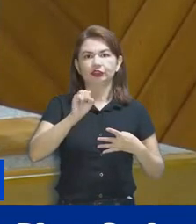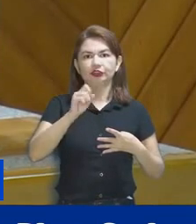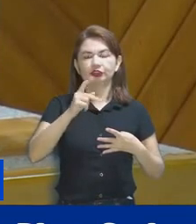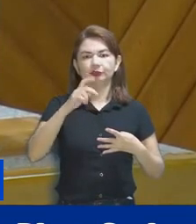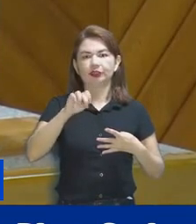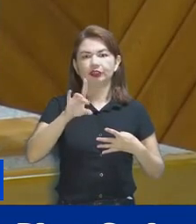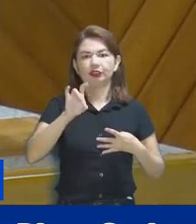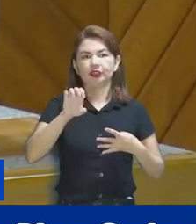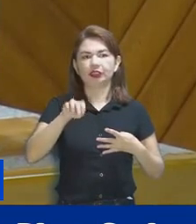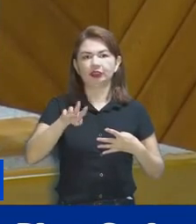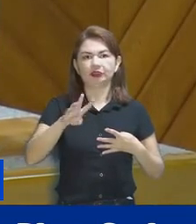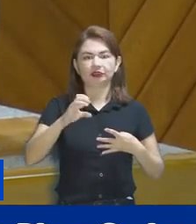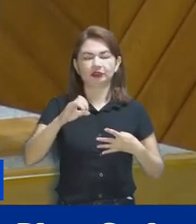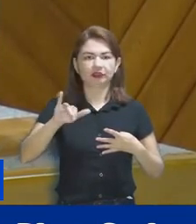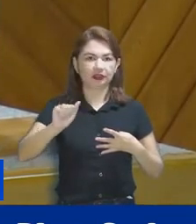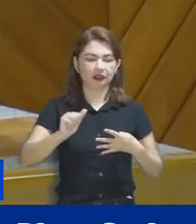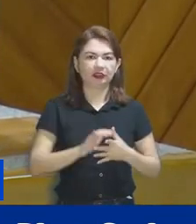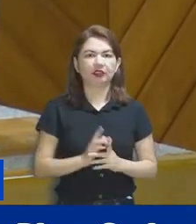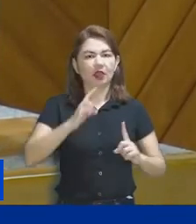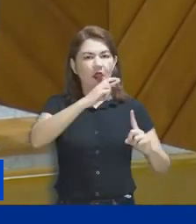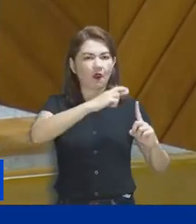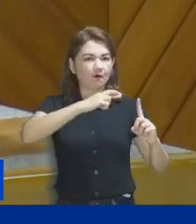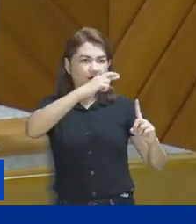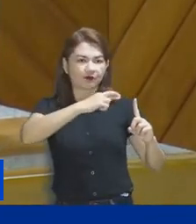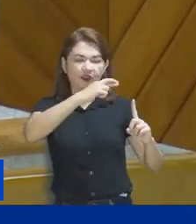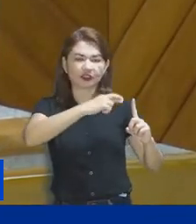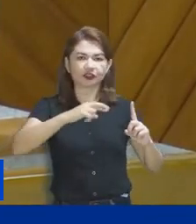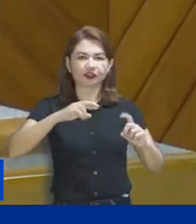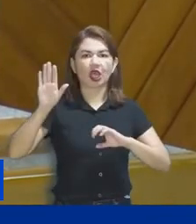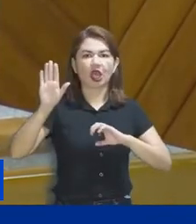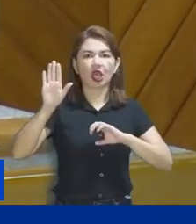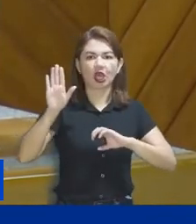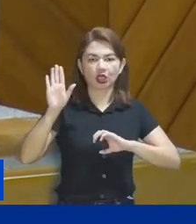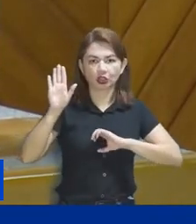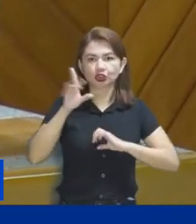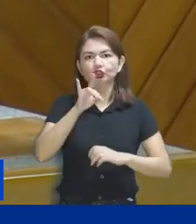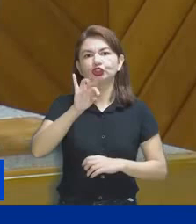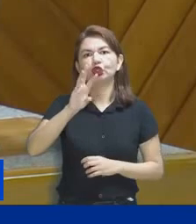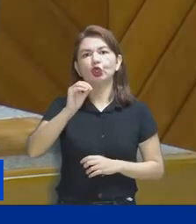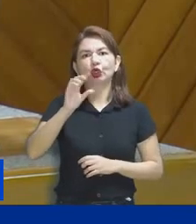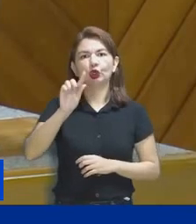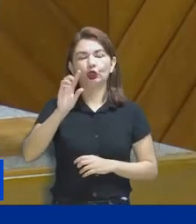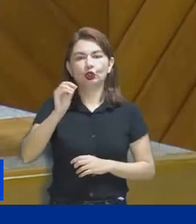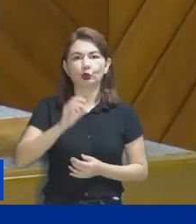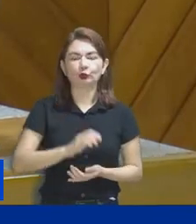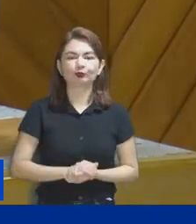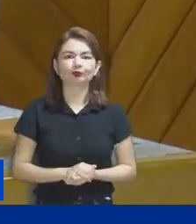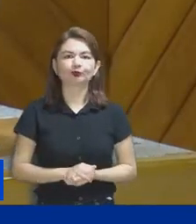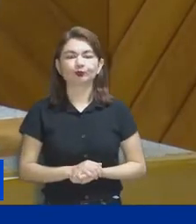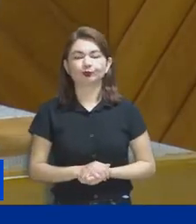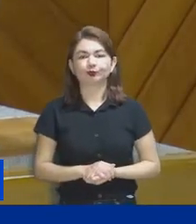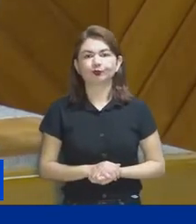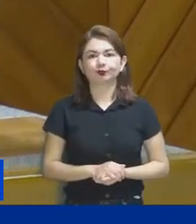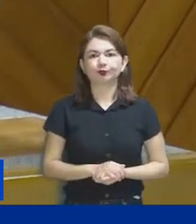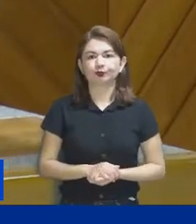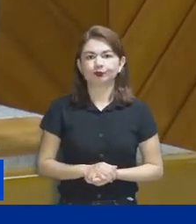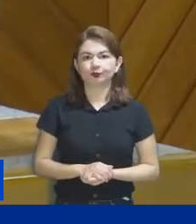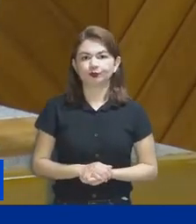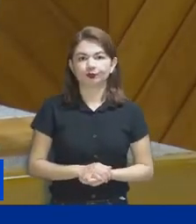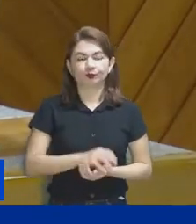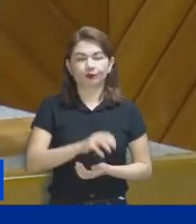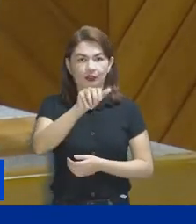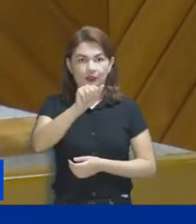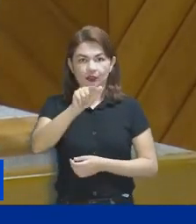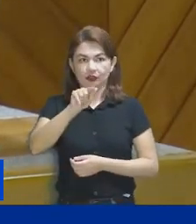argumento do investigado Diogo Sênior é que a